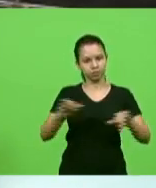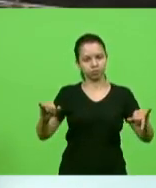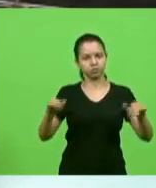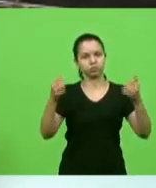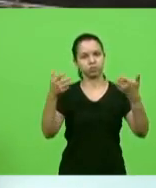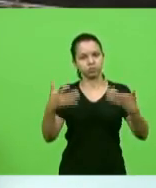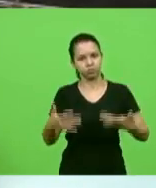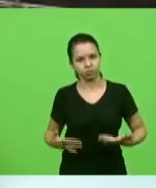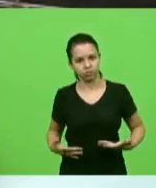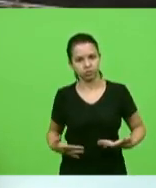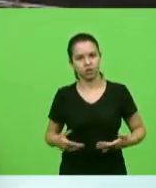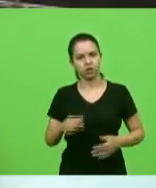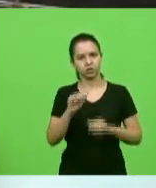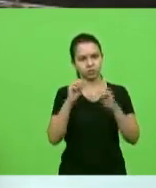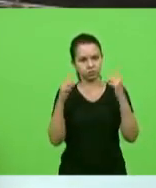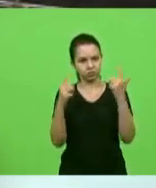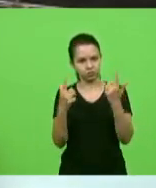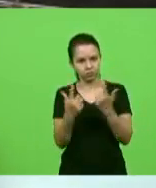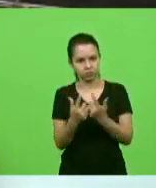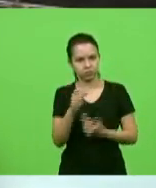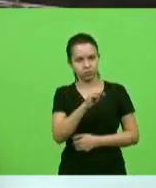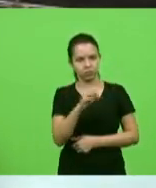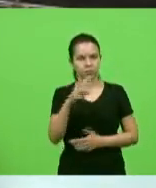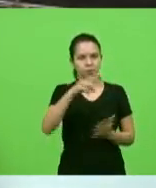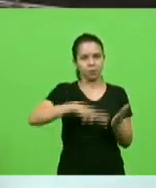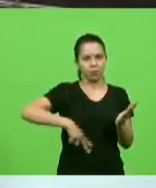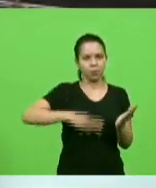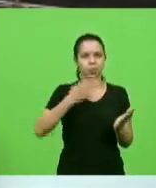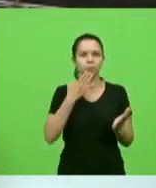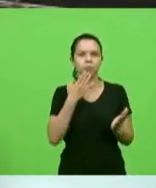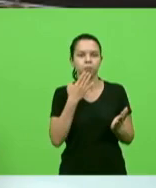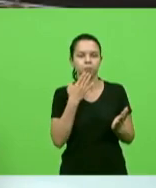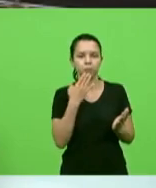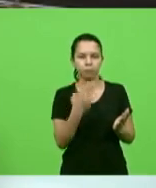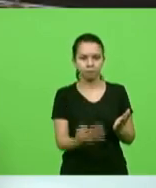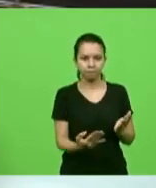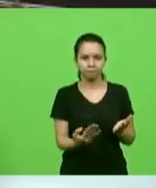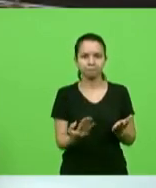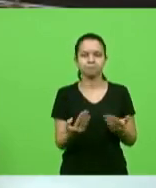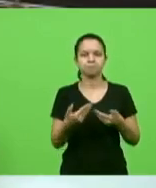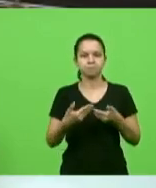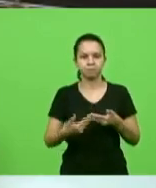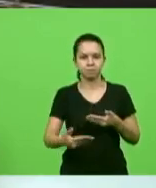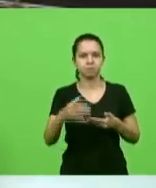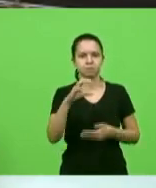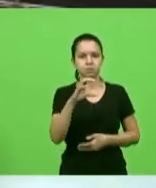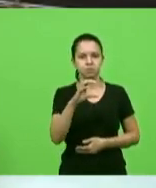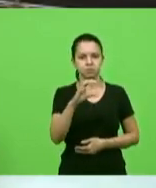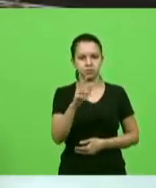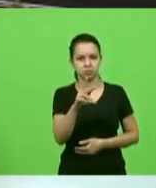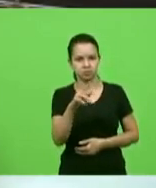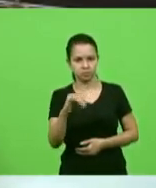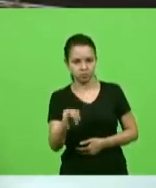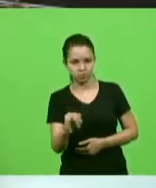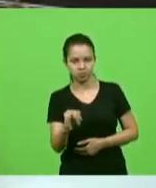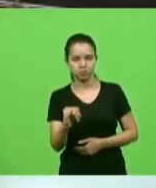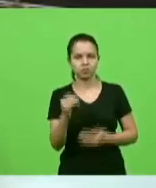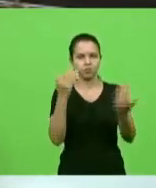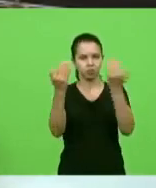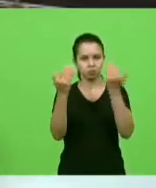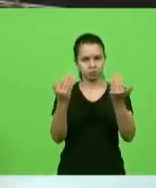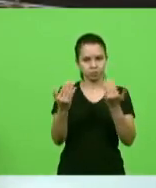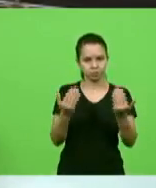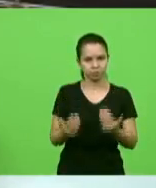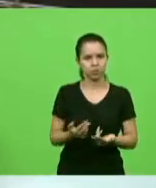Assembleia Legislativa de Santa Catarina fazia leitura de uma requerimento solicitando a instalação de uma CPI para apurar